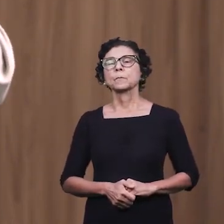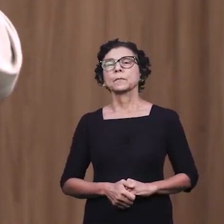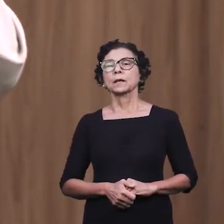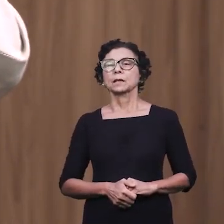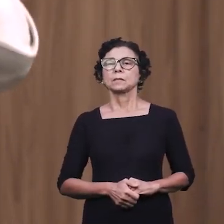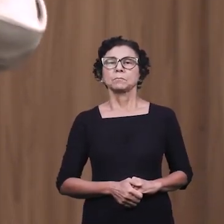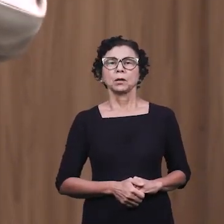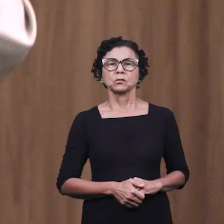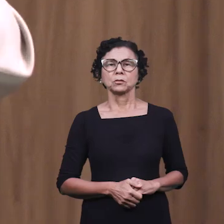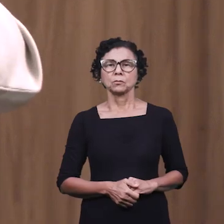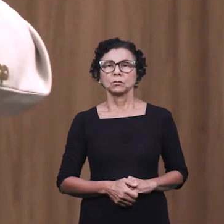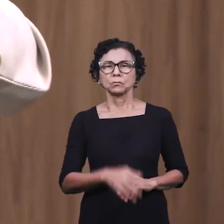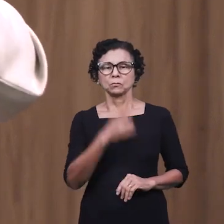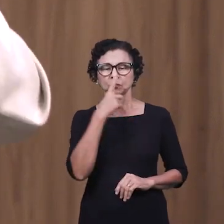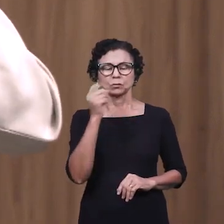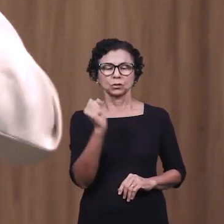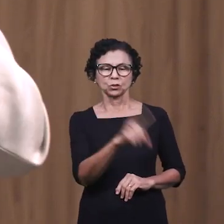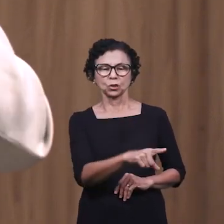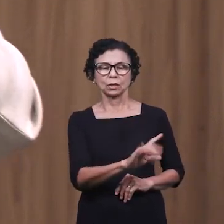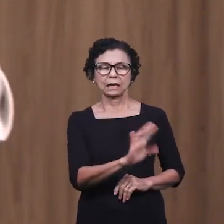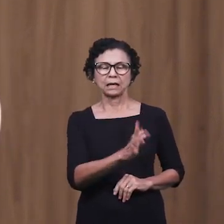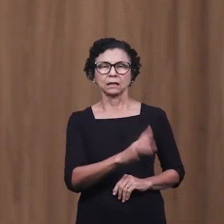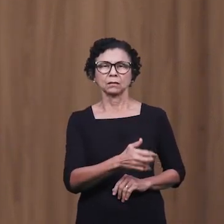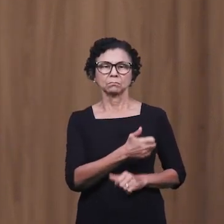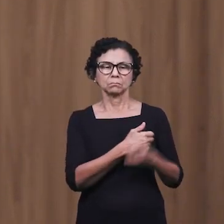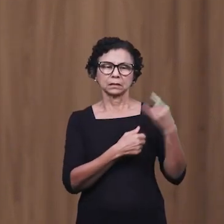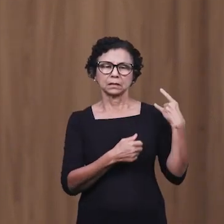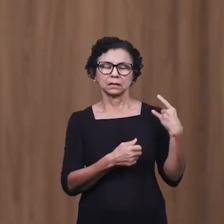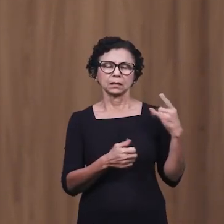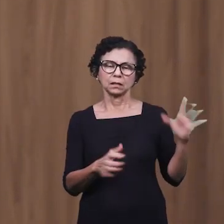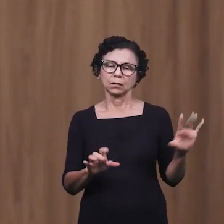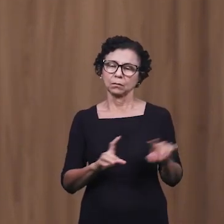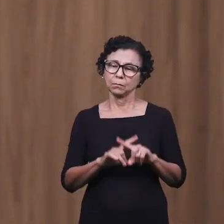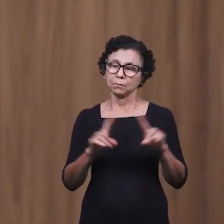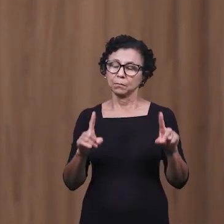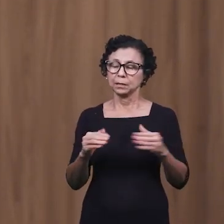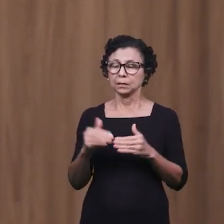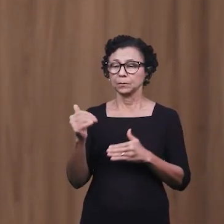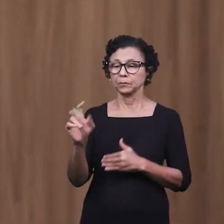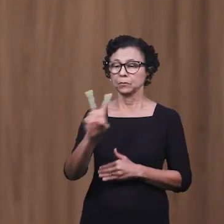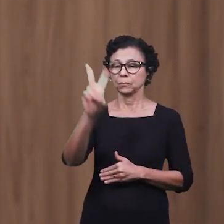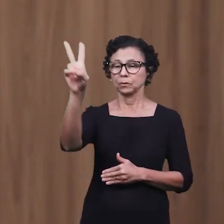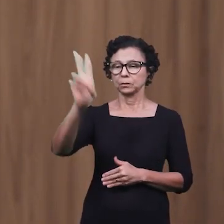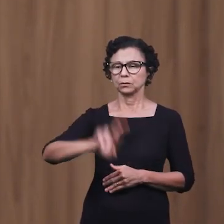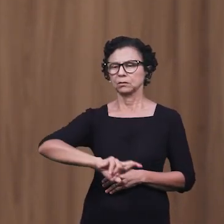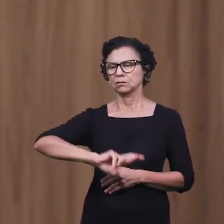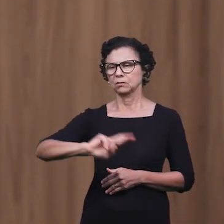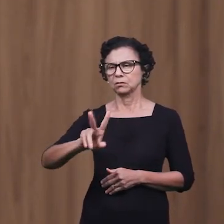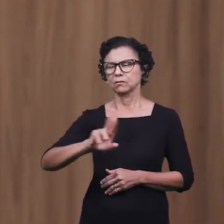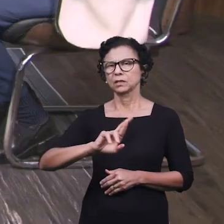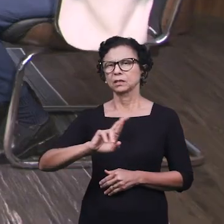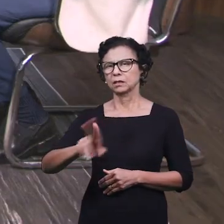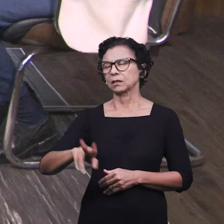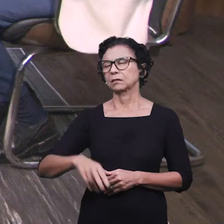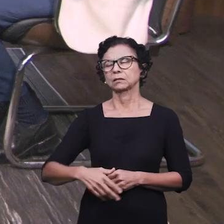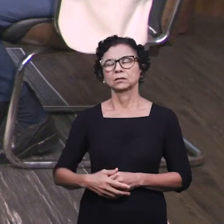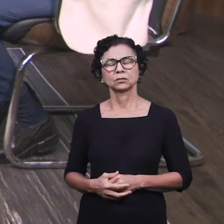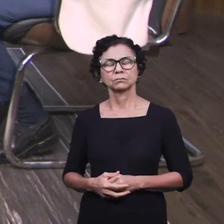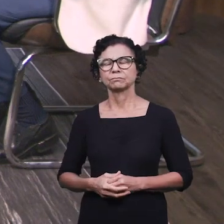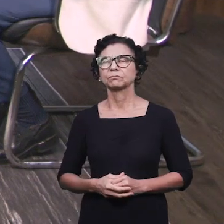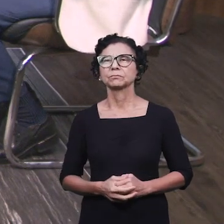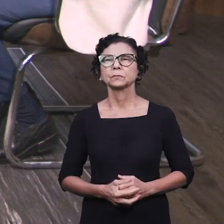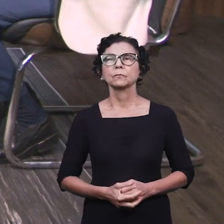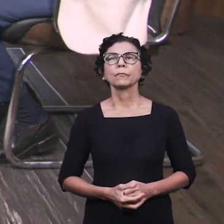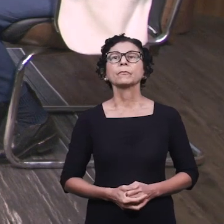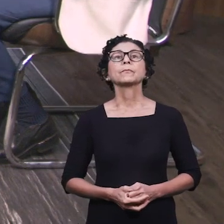anarquiza, mas ele simplesmente aquilo ali é folclore. Passa a ter outro valor para ele. Passa a ter outro valor. Não é necessário, né? É um